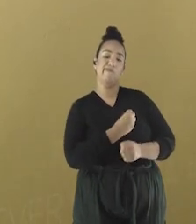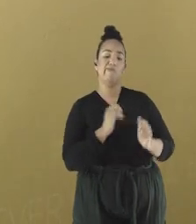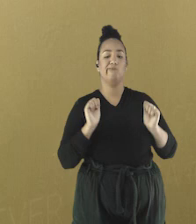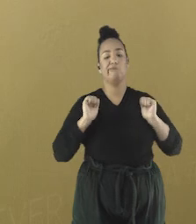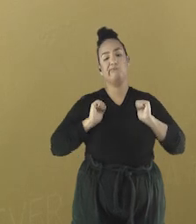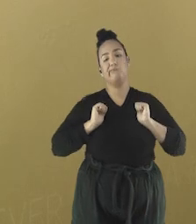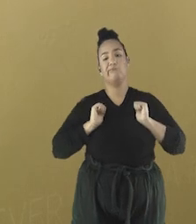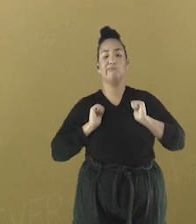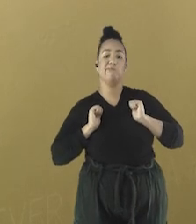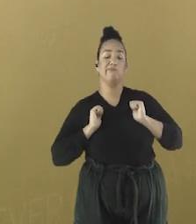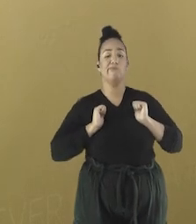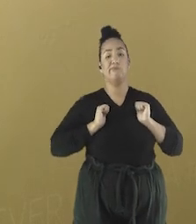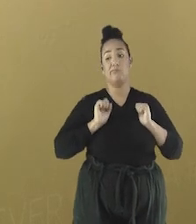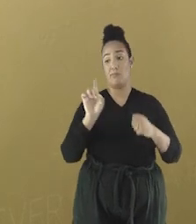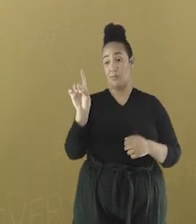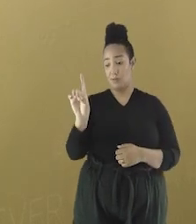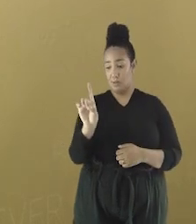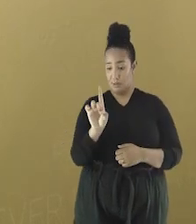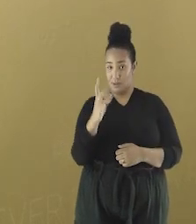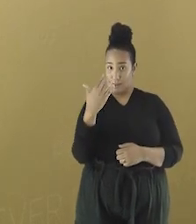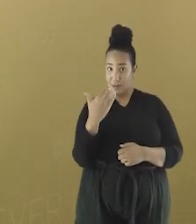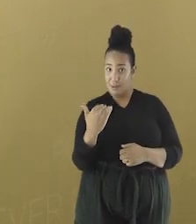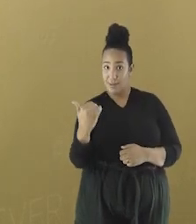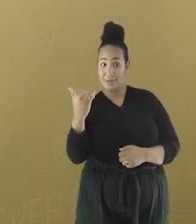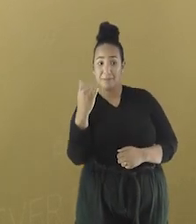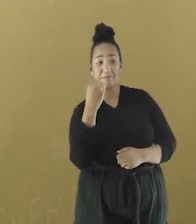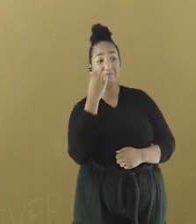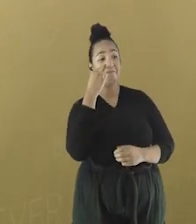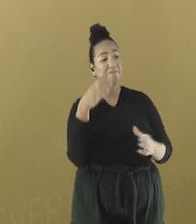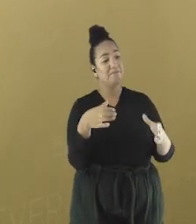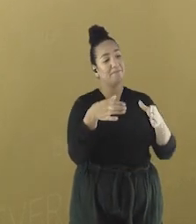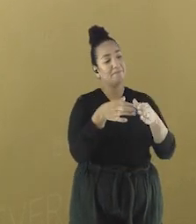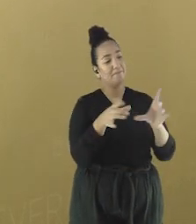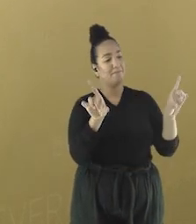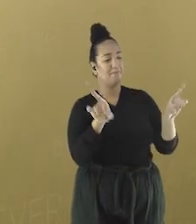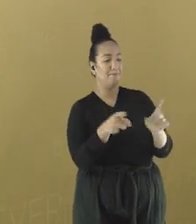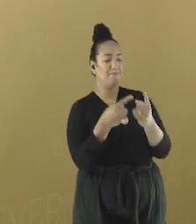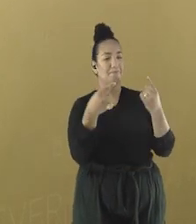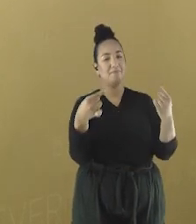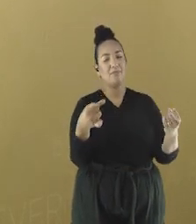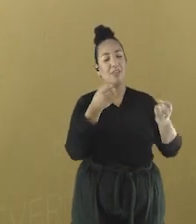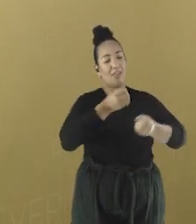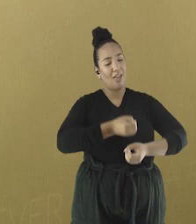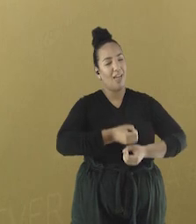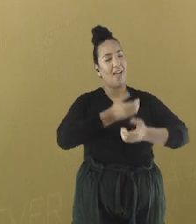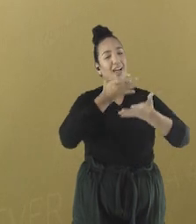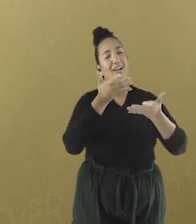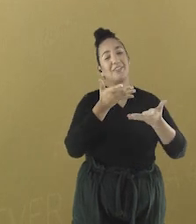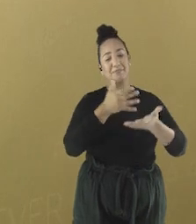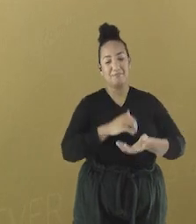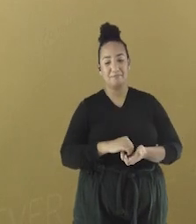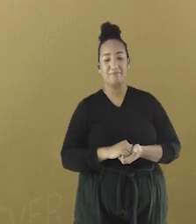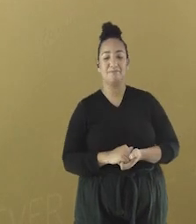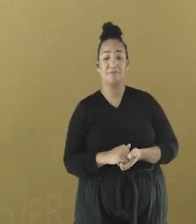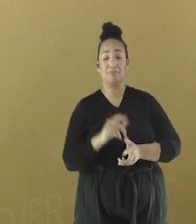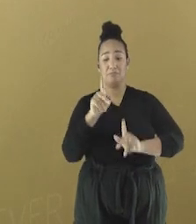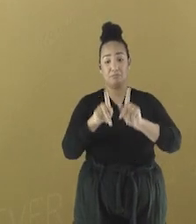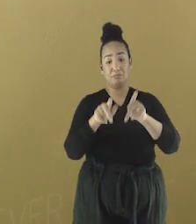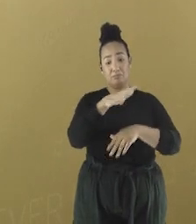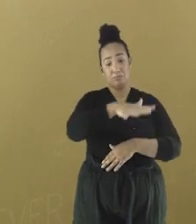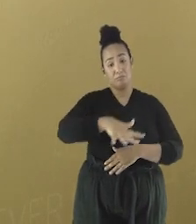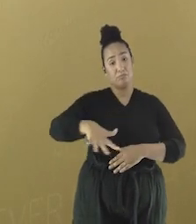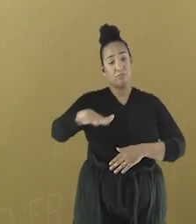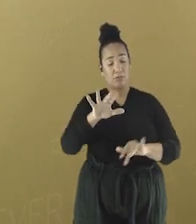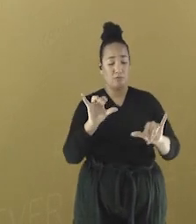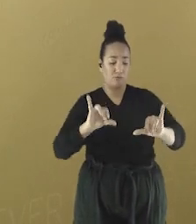Estava à toa na vida, o meu amor me chamou pra ver a banda passar, cantando coisas de amor. A minha